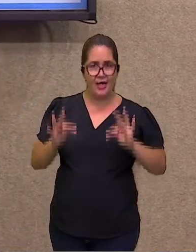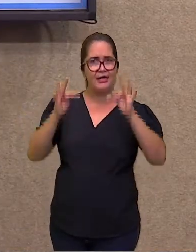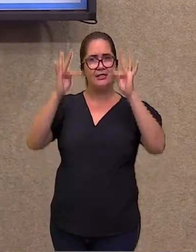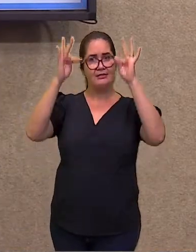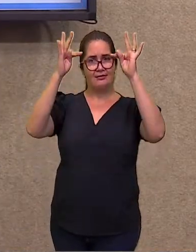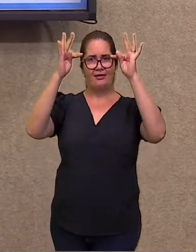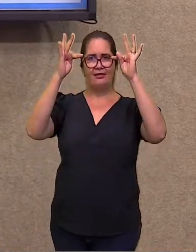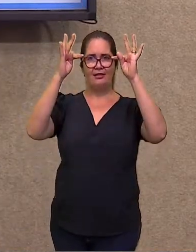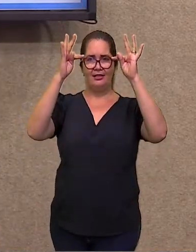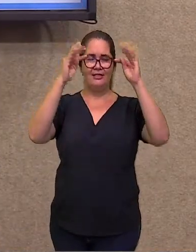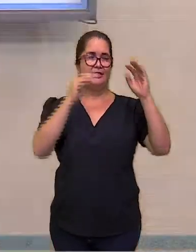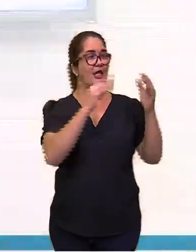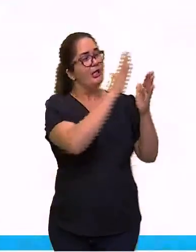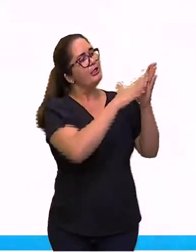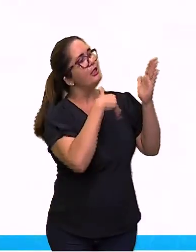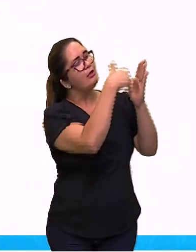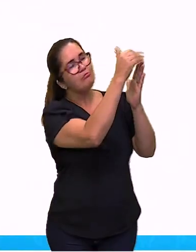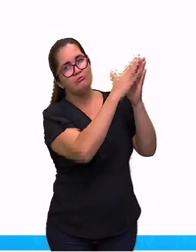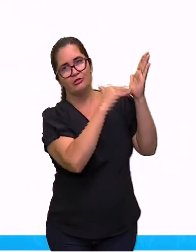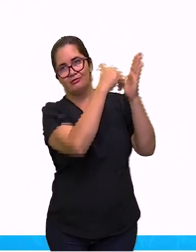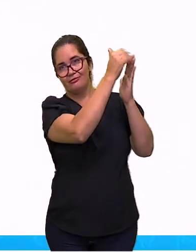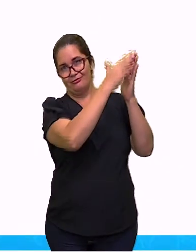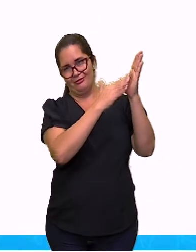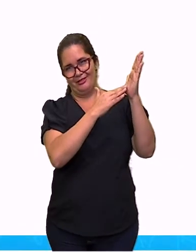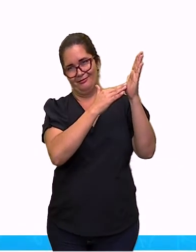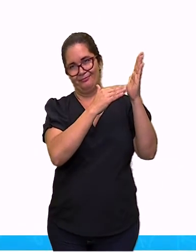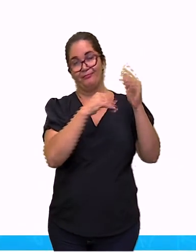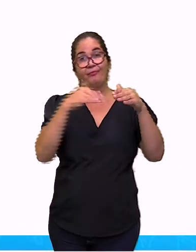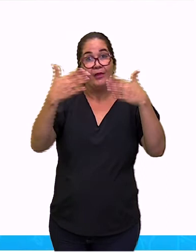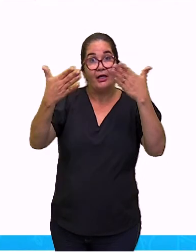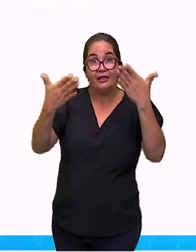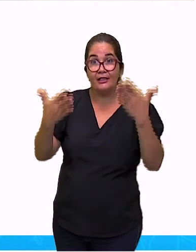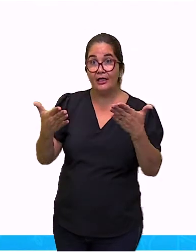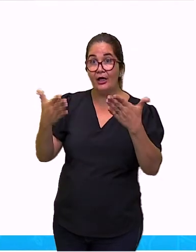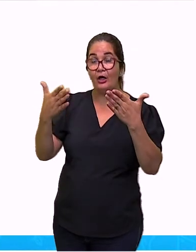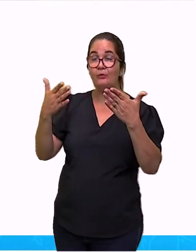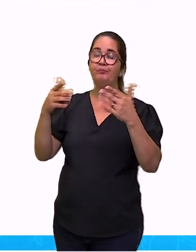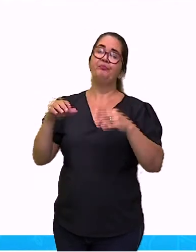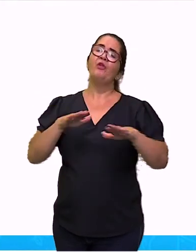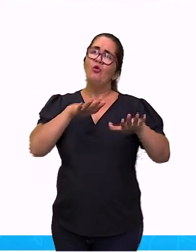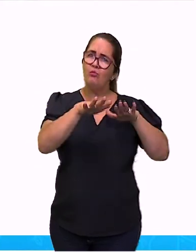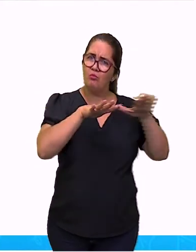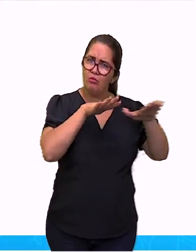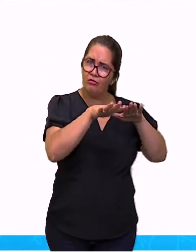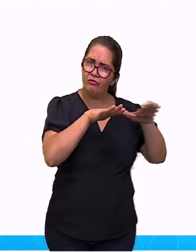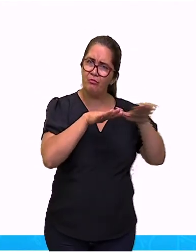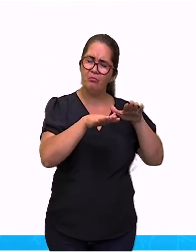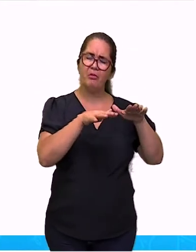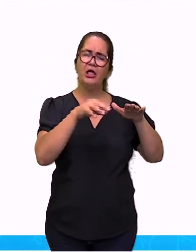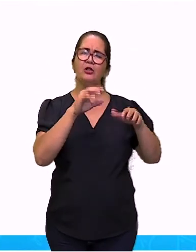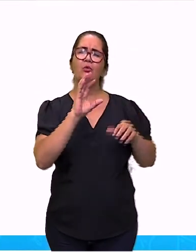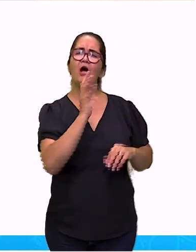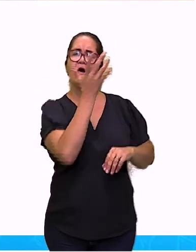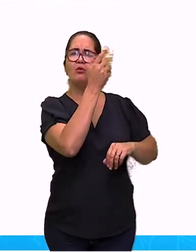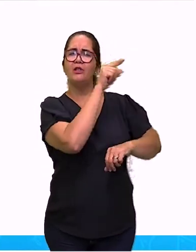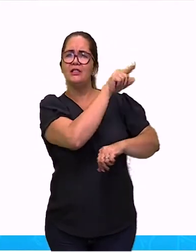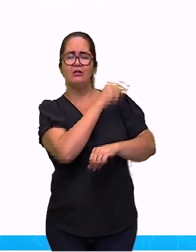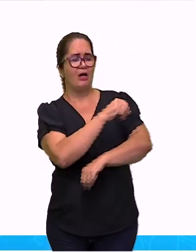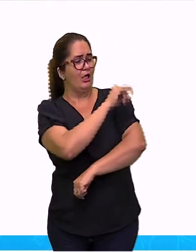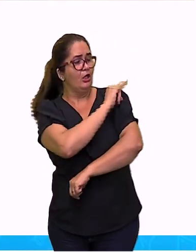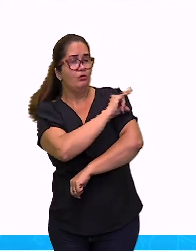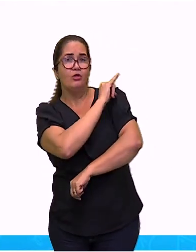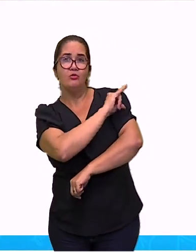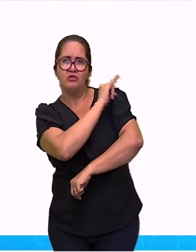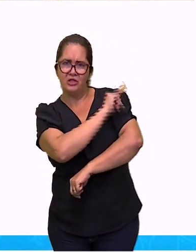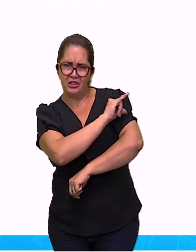que, 3 meses, teve um movimento lá no Rio de Janeiro, e ele sofreu um assalto,